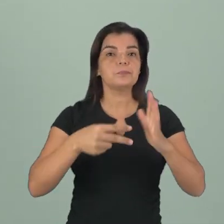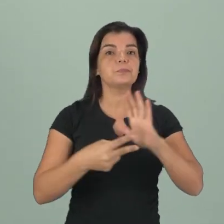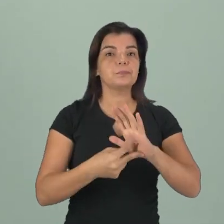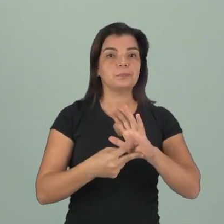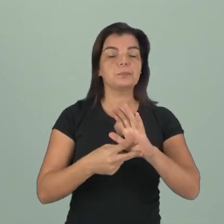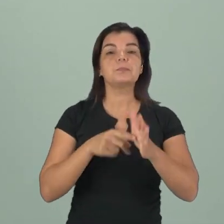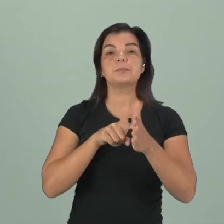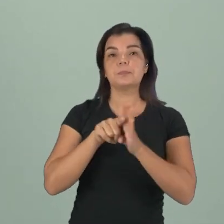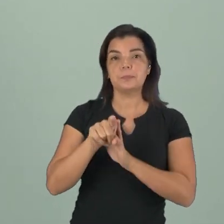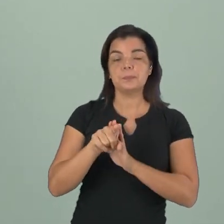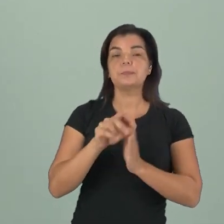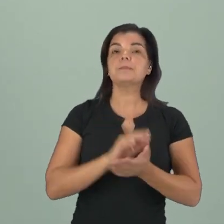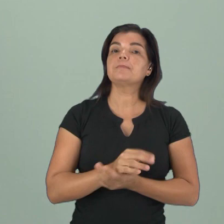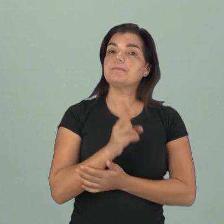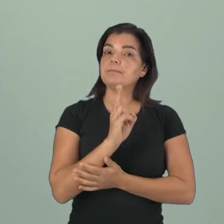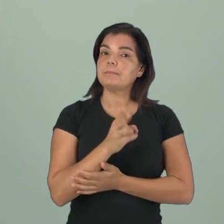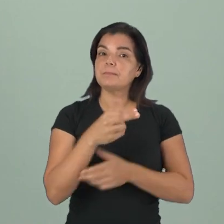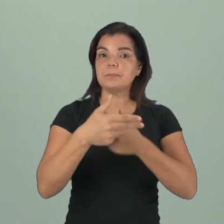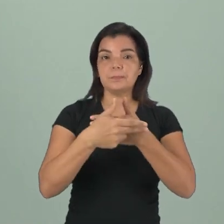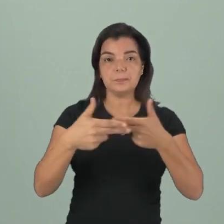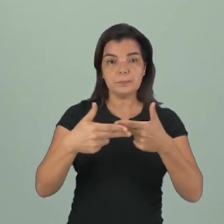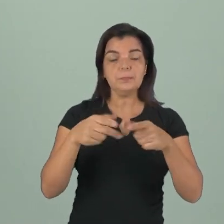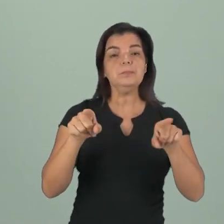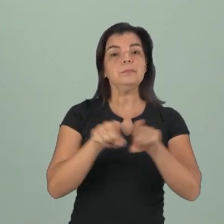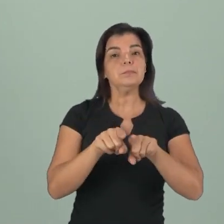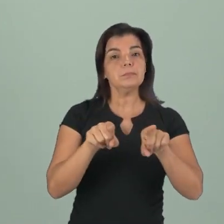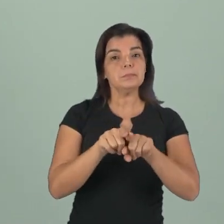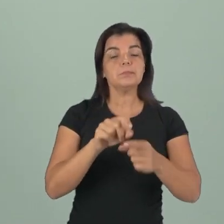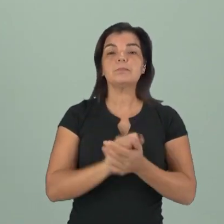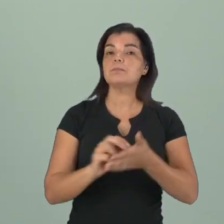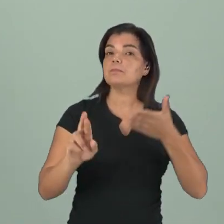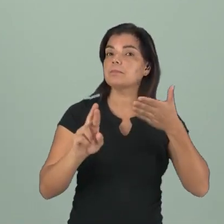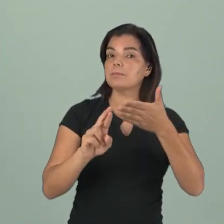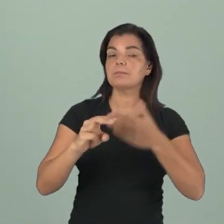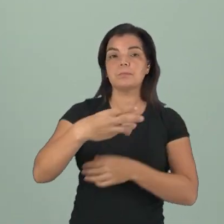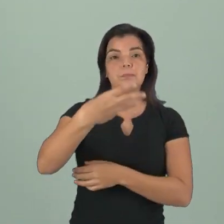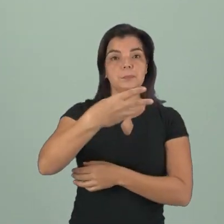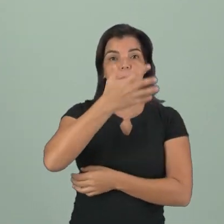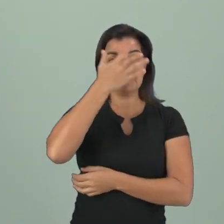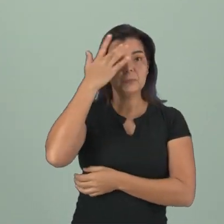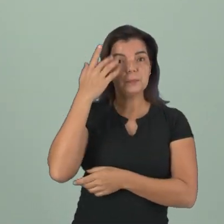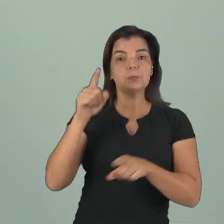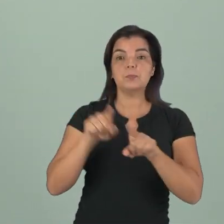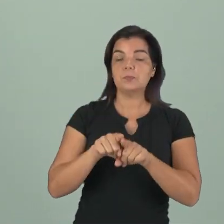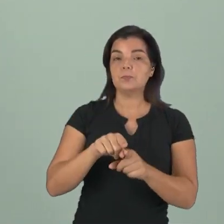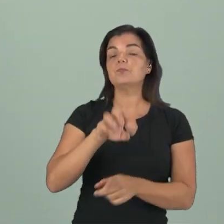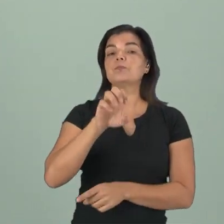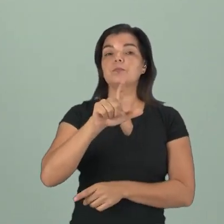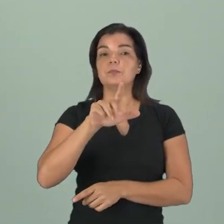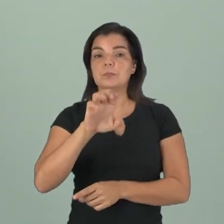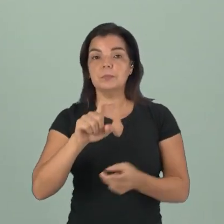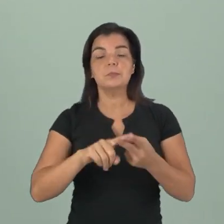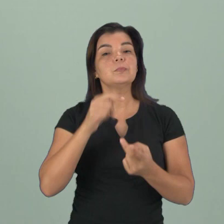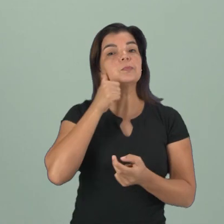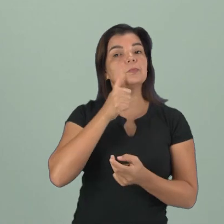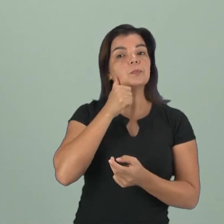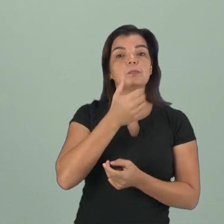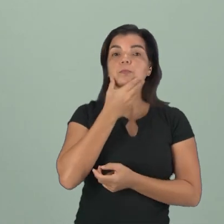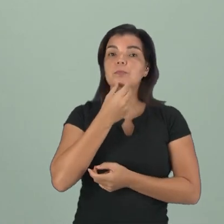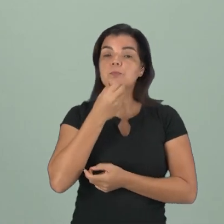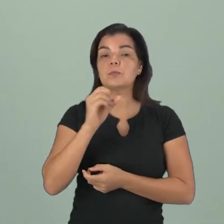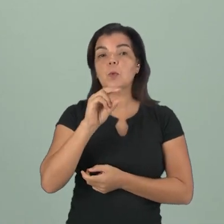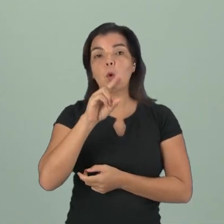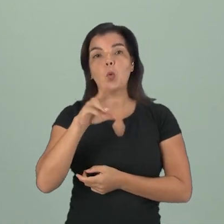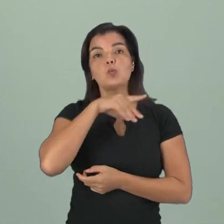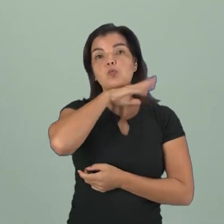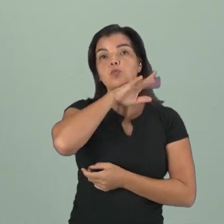da pergunta. A mesma coisa a gente faz quando a gente se refere à terceira pessoa, que é ele, ela ou o animalzinho. Só